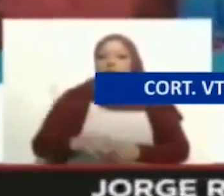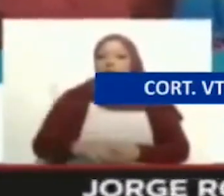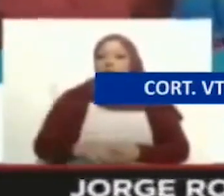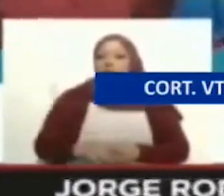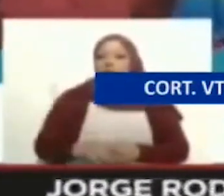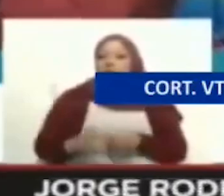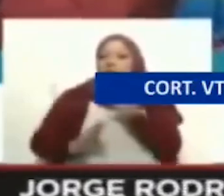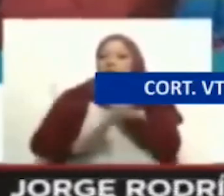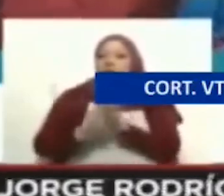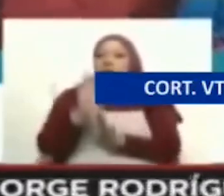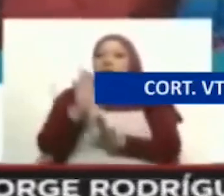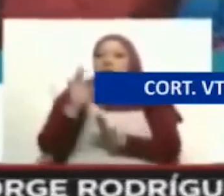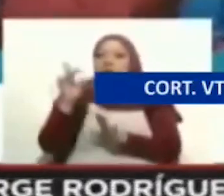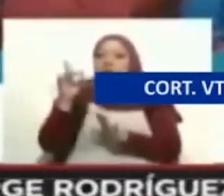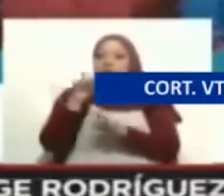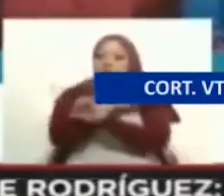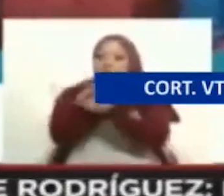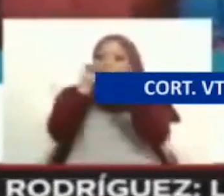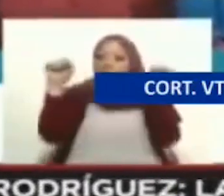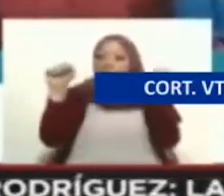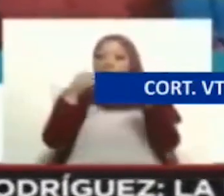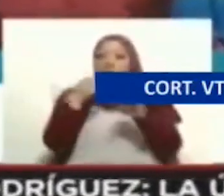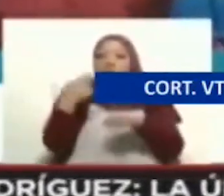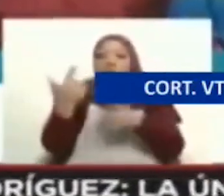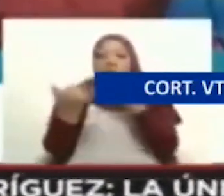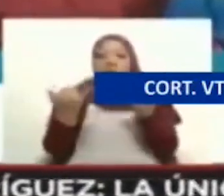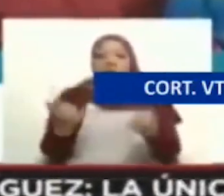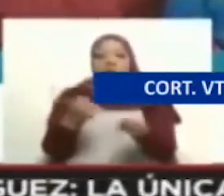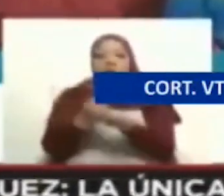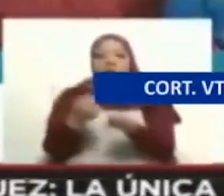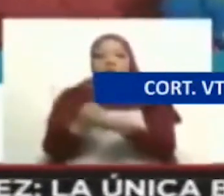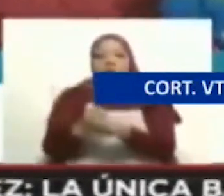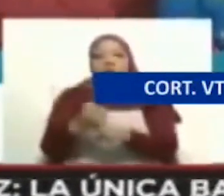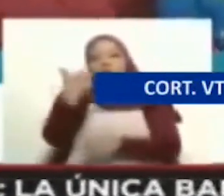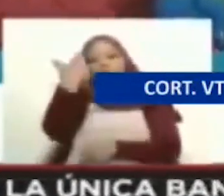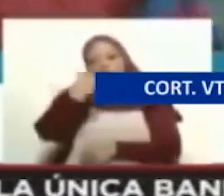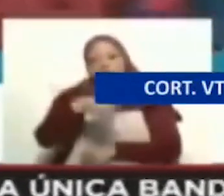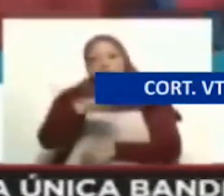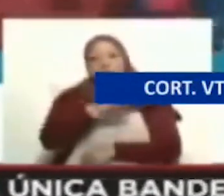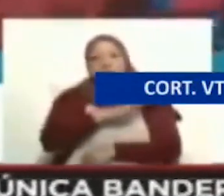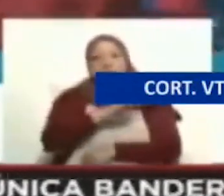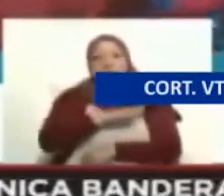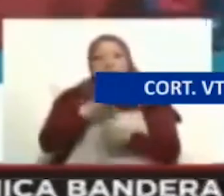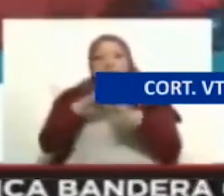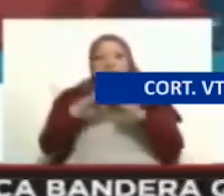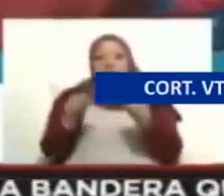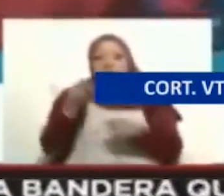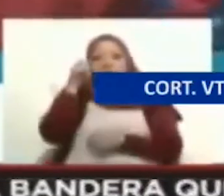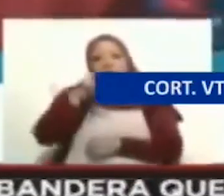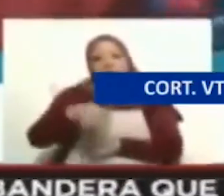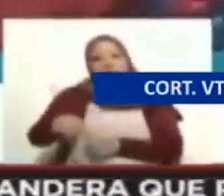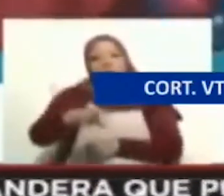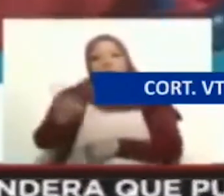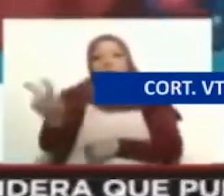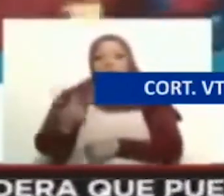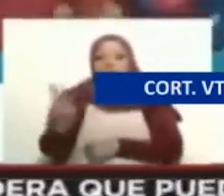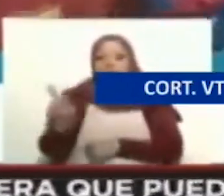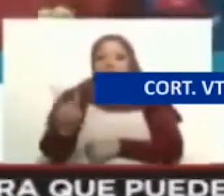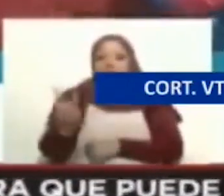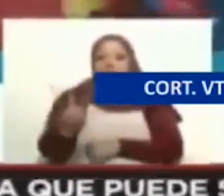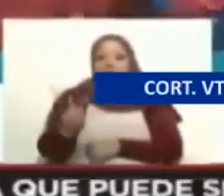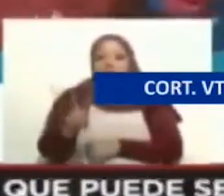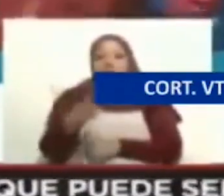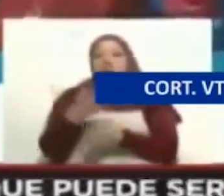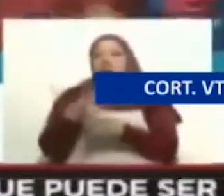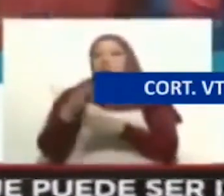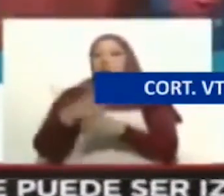visitaram centros de votação em todo o país com pouca ou nenhuma fila. Na região de Maracaibo, no estado de